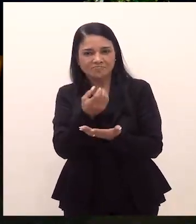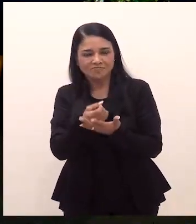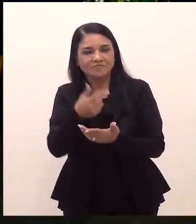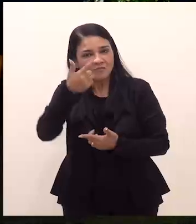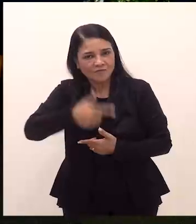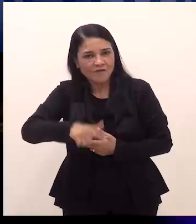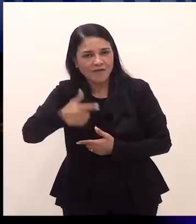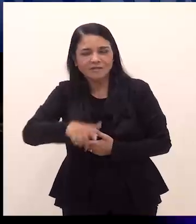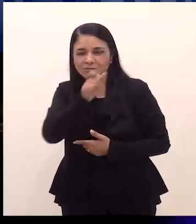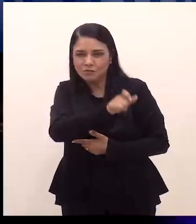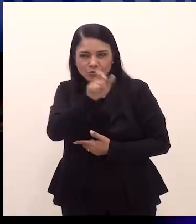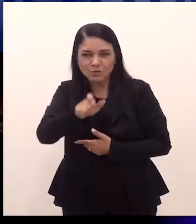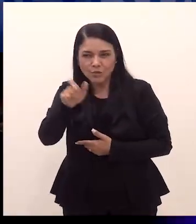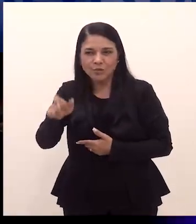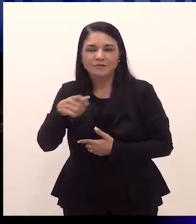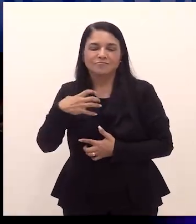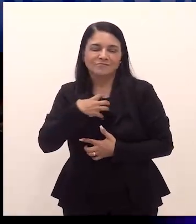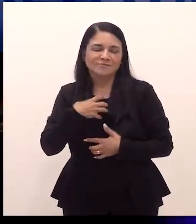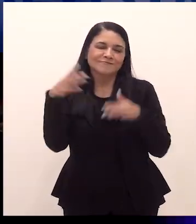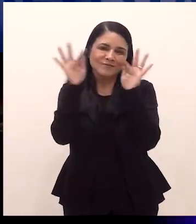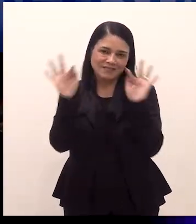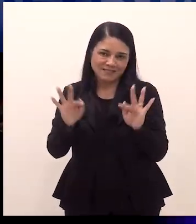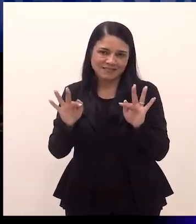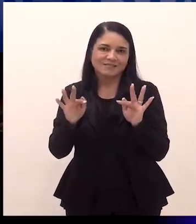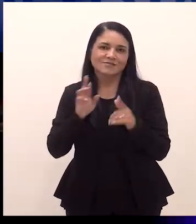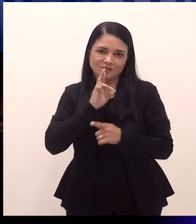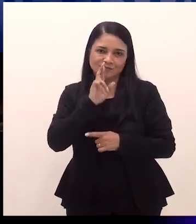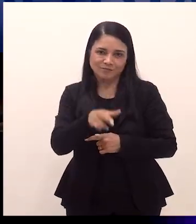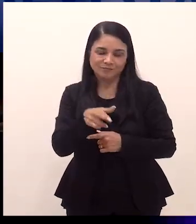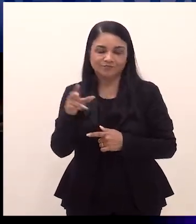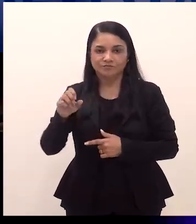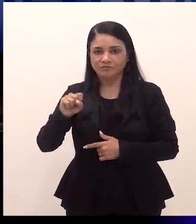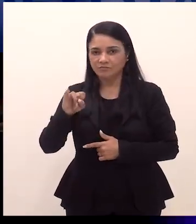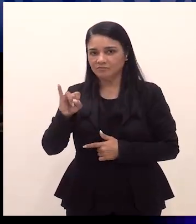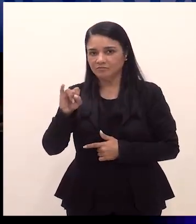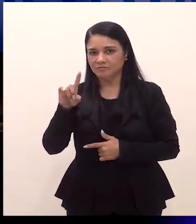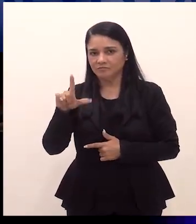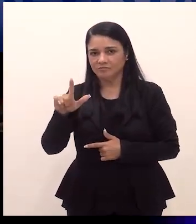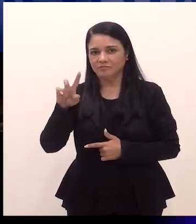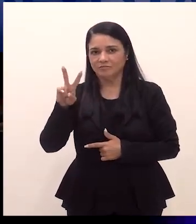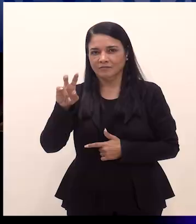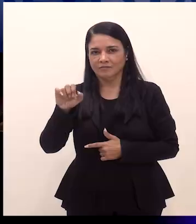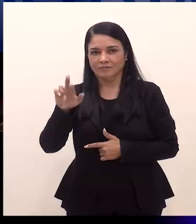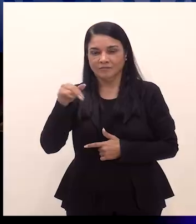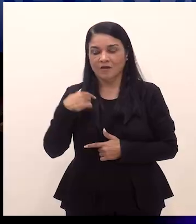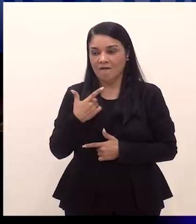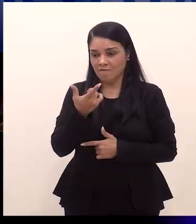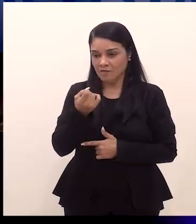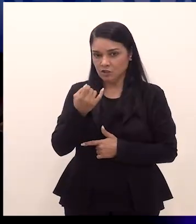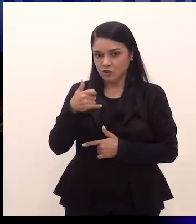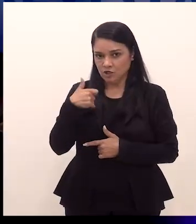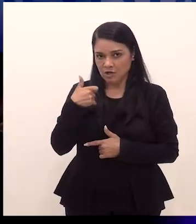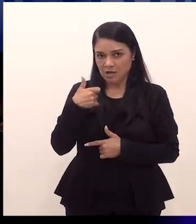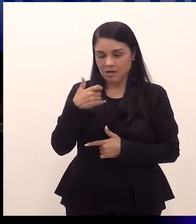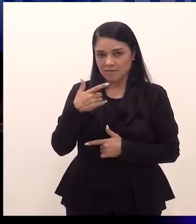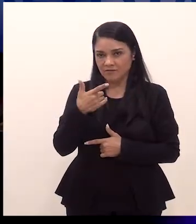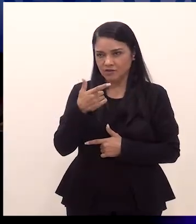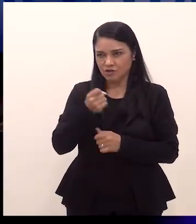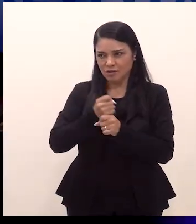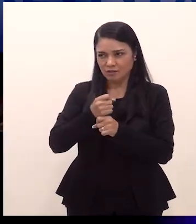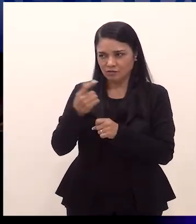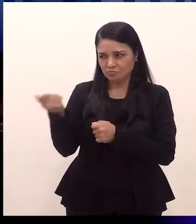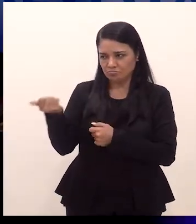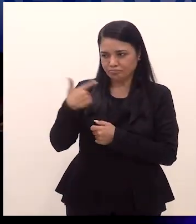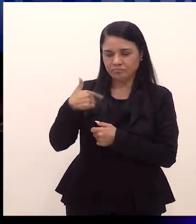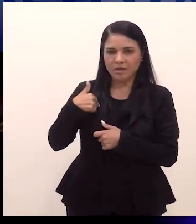bastante regravadas por instrumentistas no Brasil. A gente é muito feliz com esse resultado. O Silvério o Silvério é 20 anos mais velho que eu.